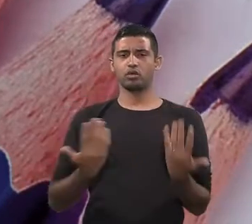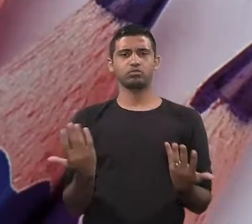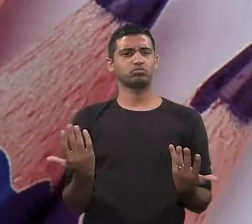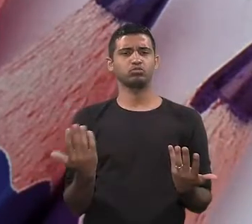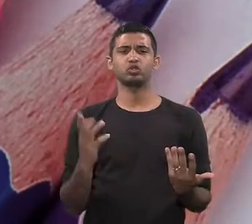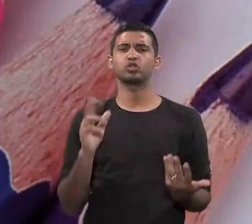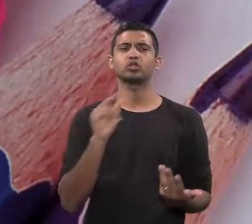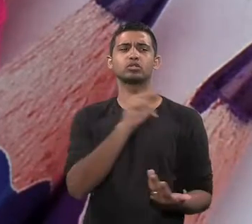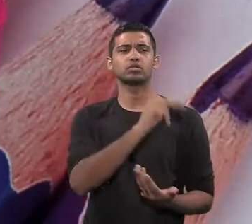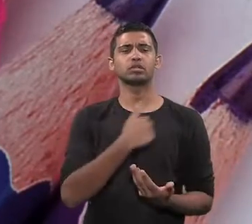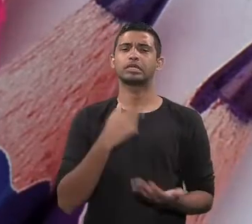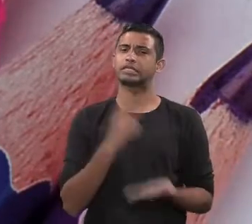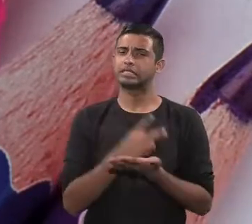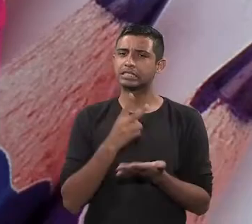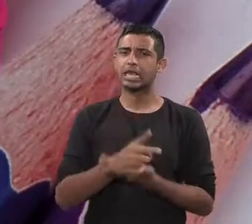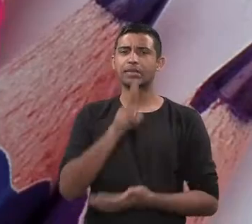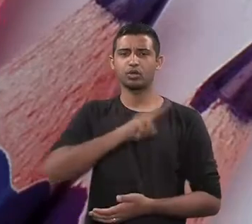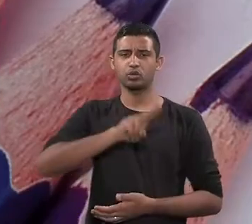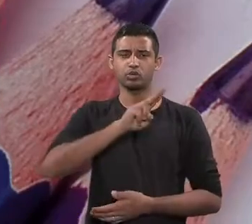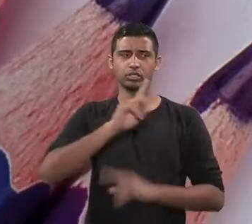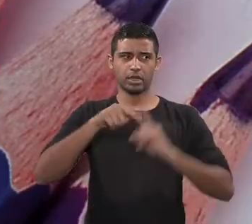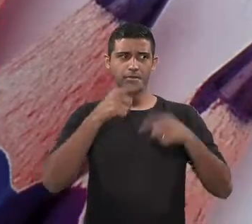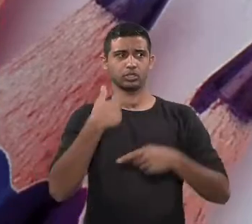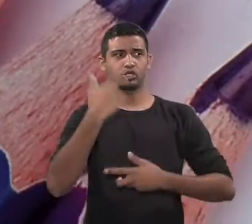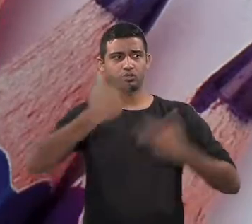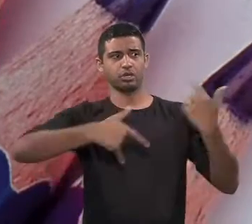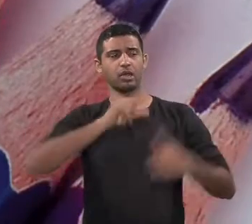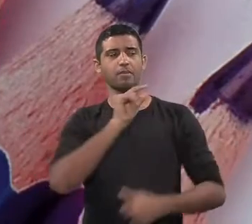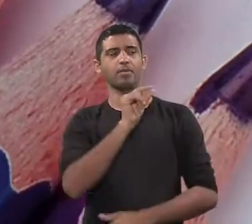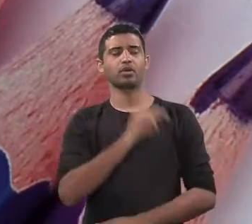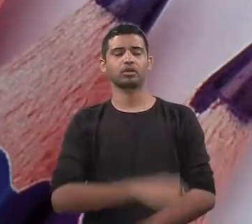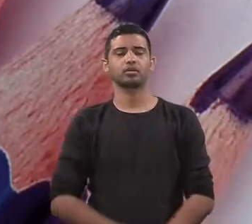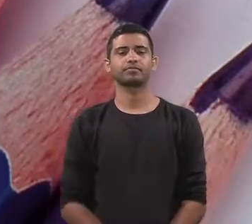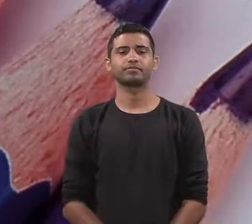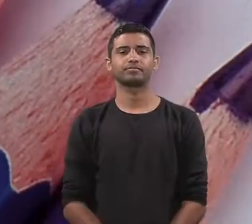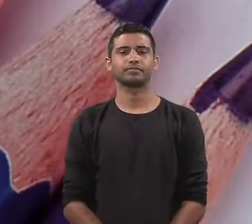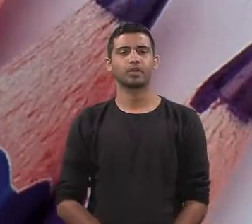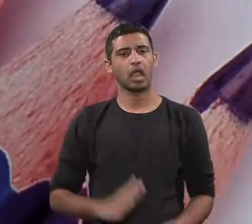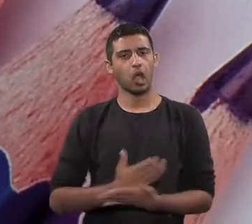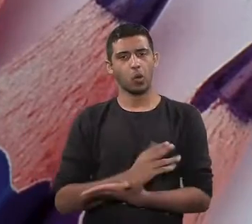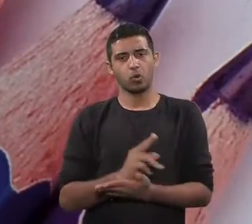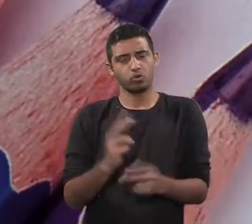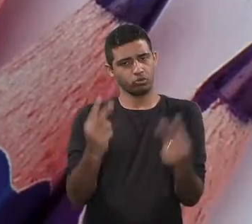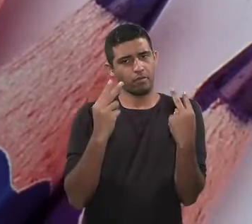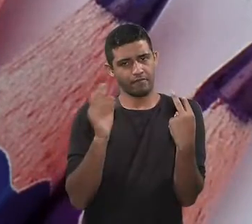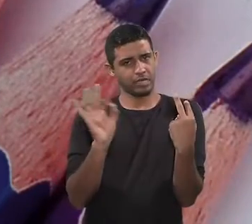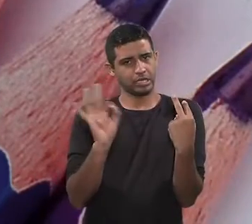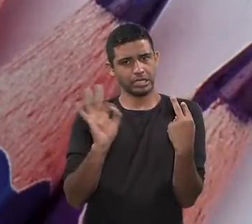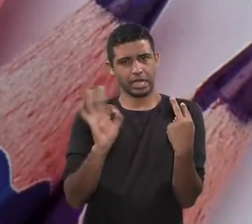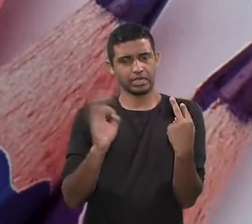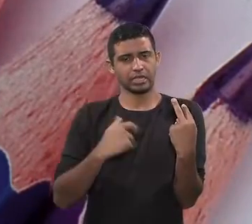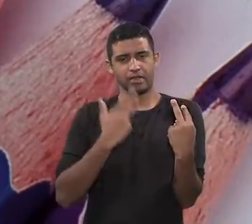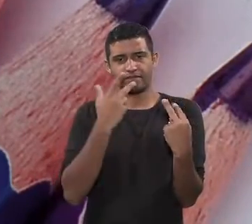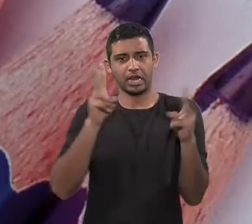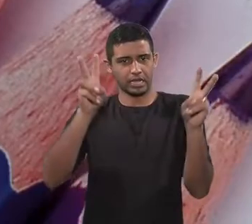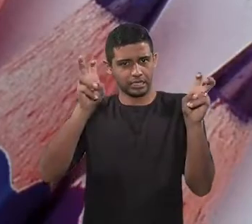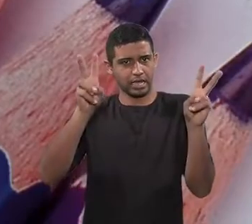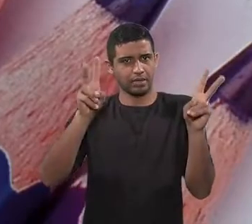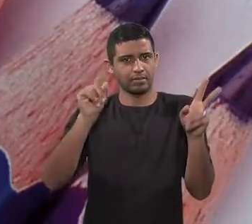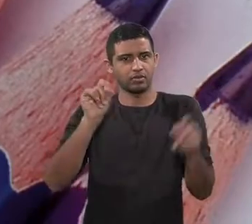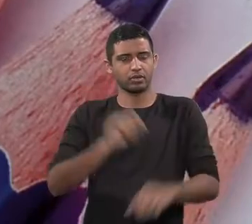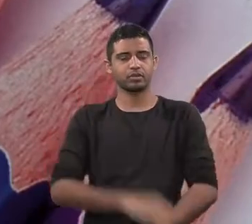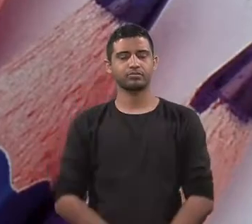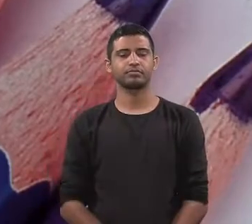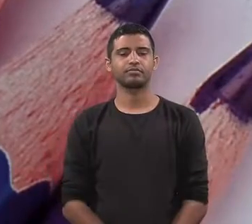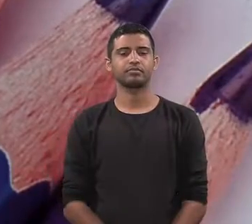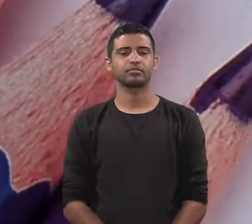esporte. A gente sempre usa, e a gente vai comentar um pouquinho aqui também, para quem ainda não assistiu a nenhum programa sob essa